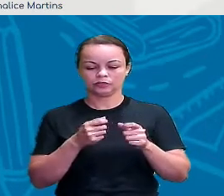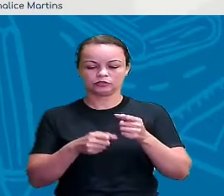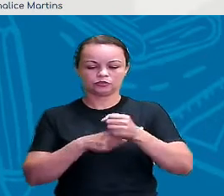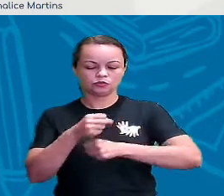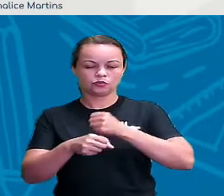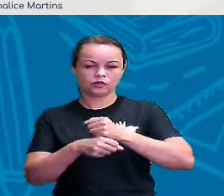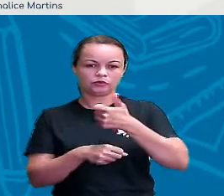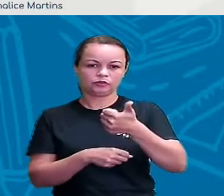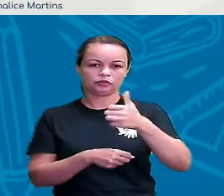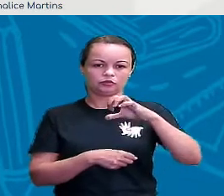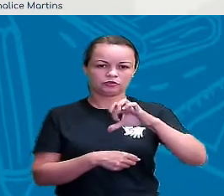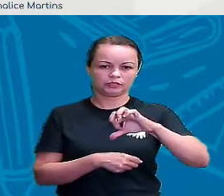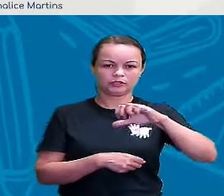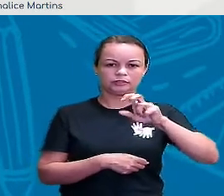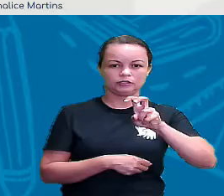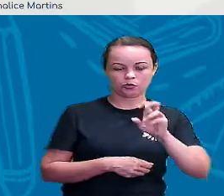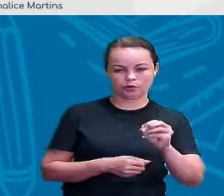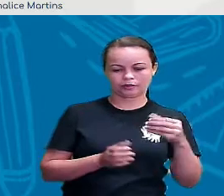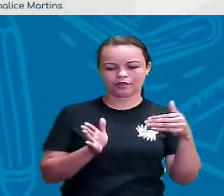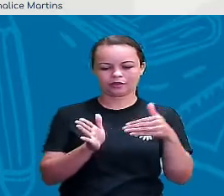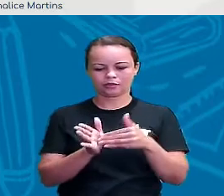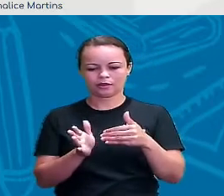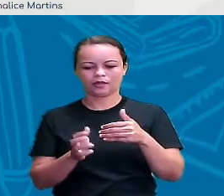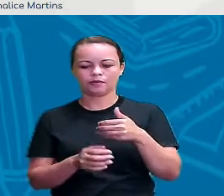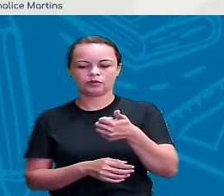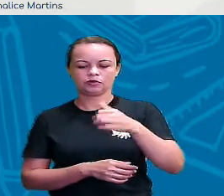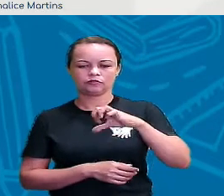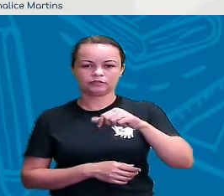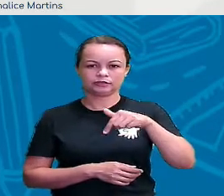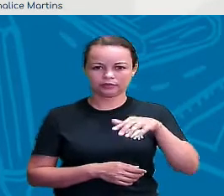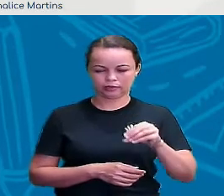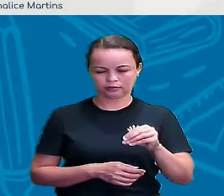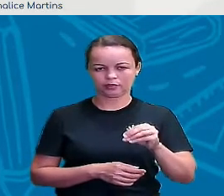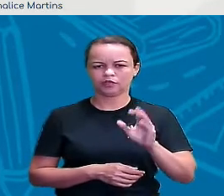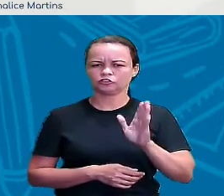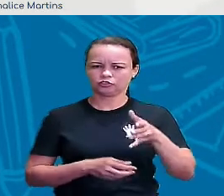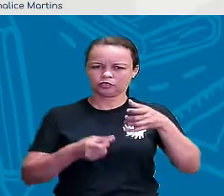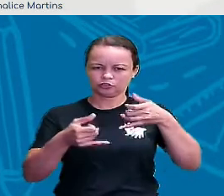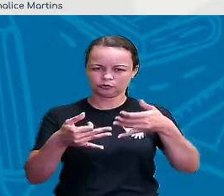1950 a 1970, eu já falei isso no início